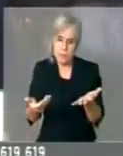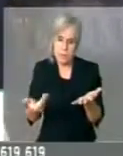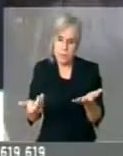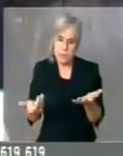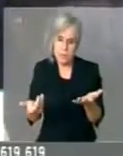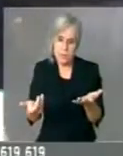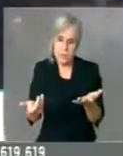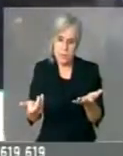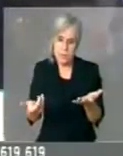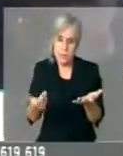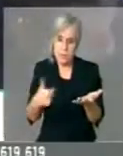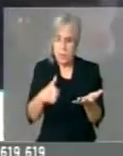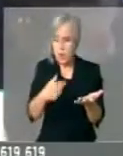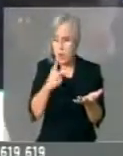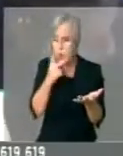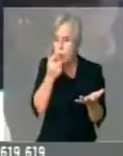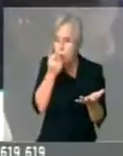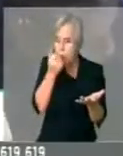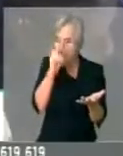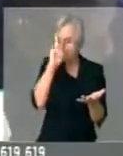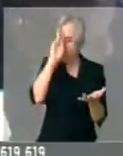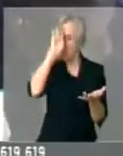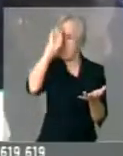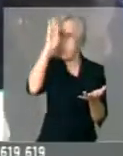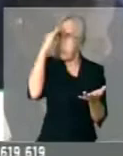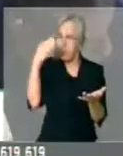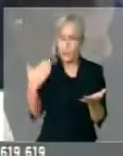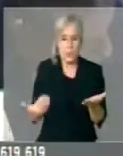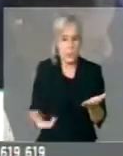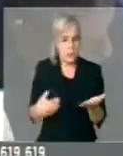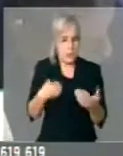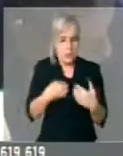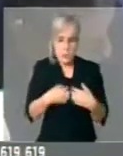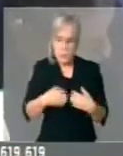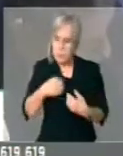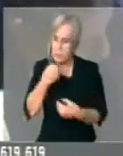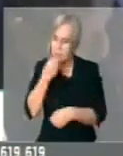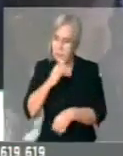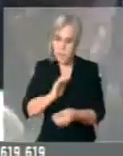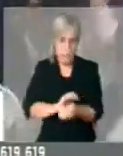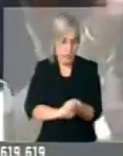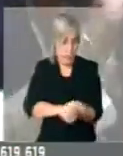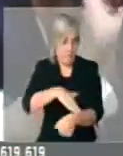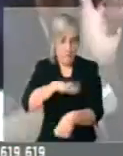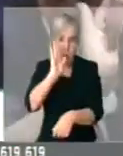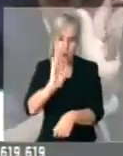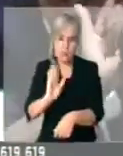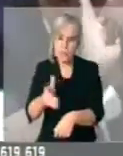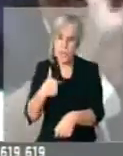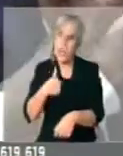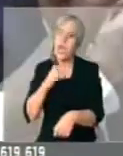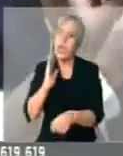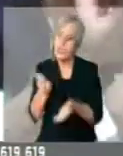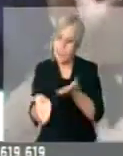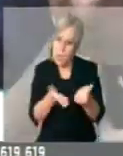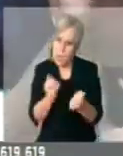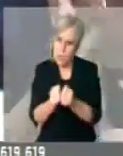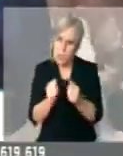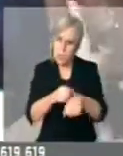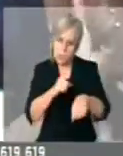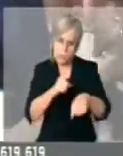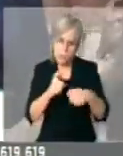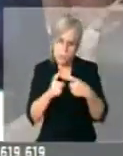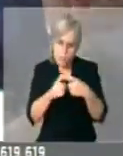coisa, porque eu quase desmaiei, e aí não estou me sentindo bem, a pressão aumentou um pouco, já fui atendida no